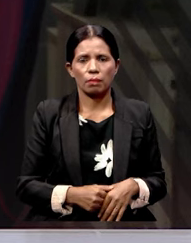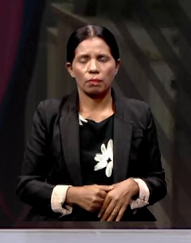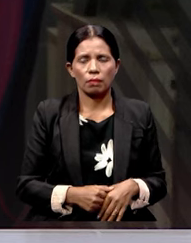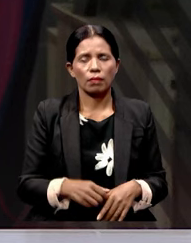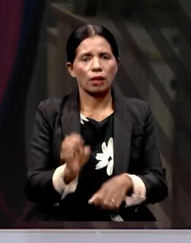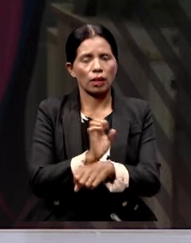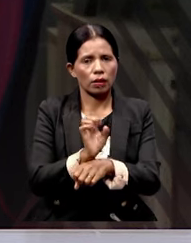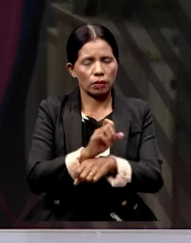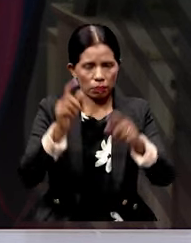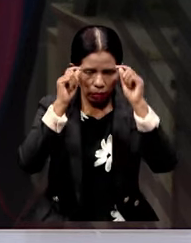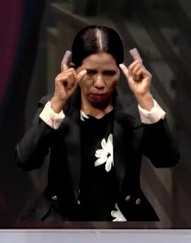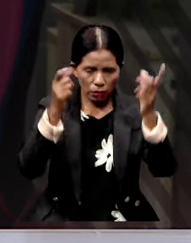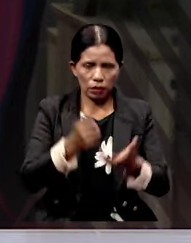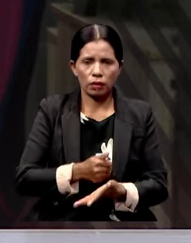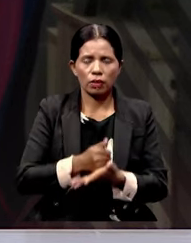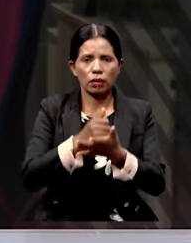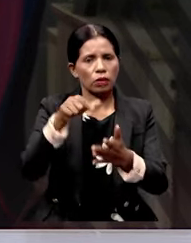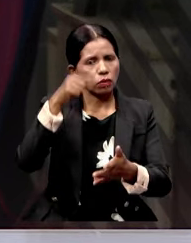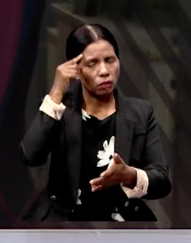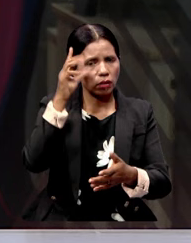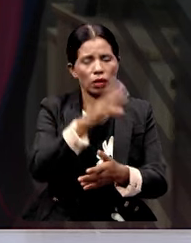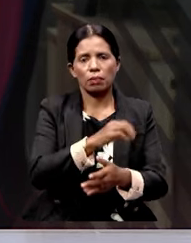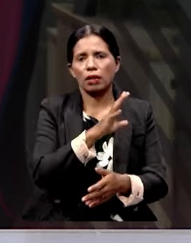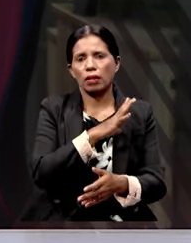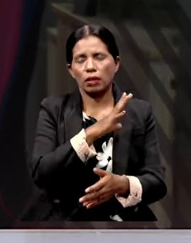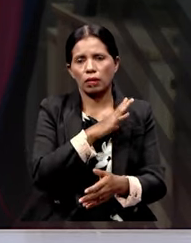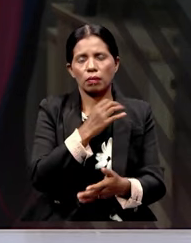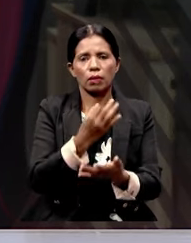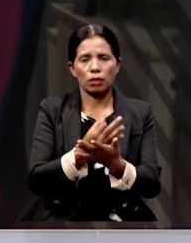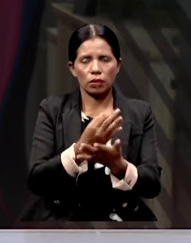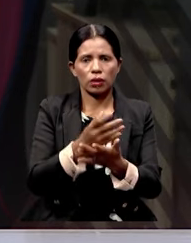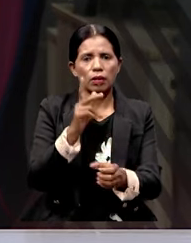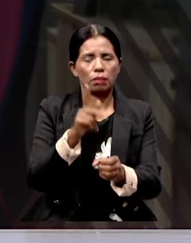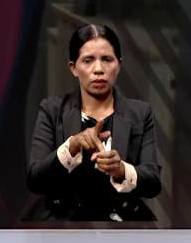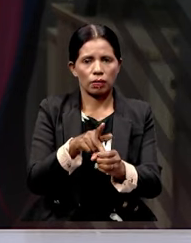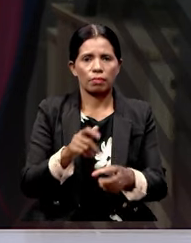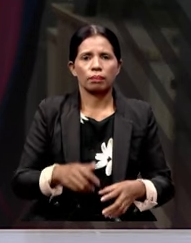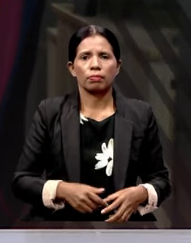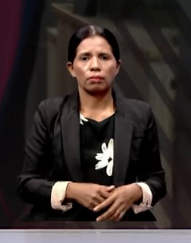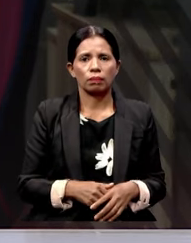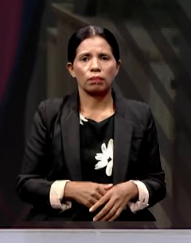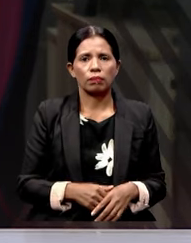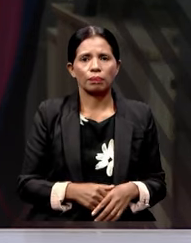Economia Timor-Leste ato sustentável, governo label depende de fundo petrolífero.